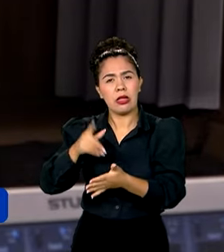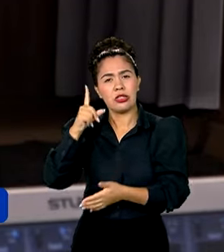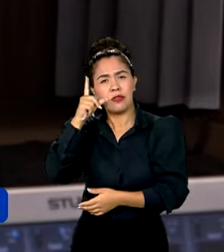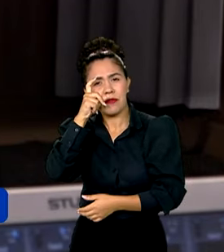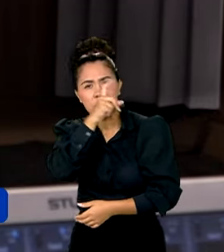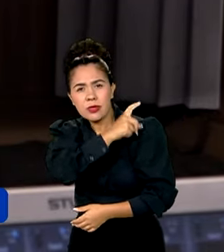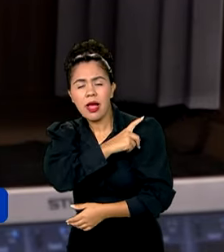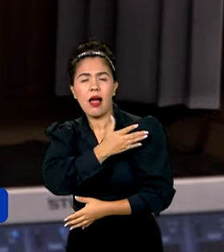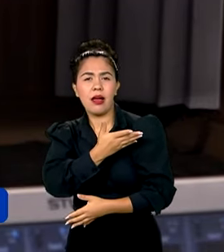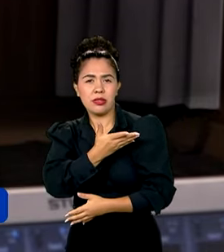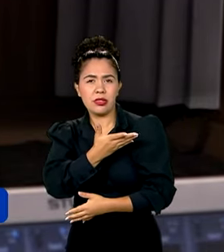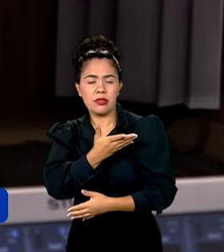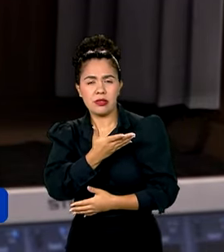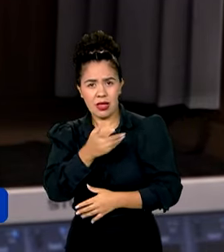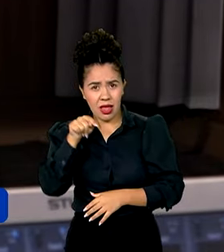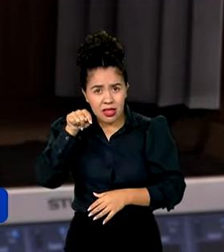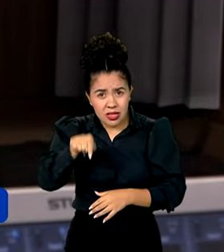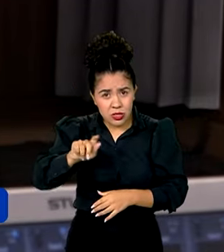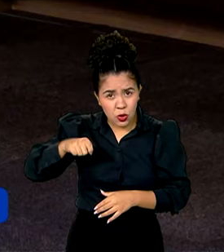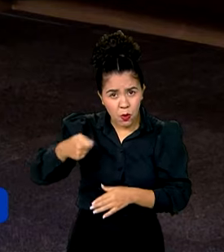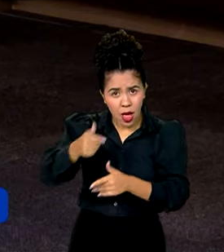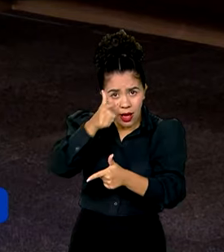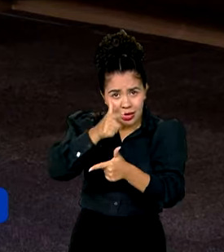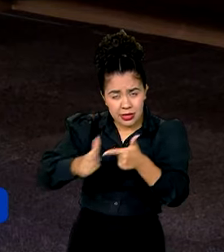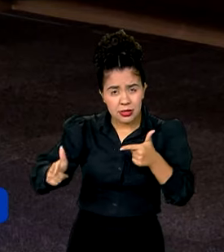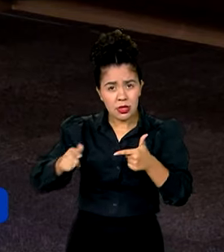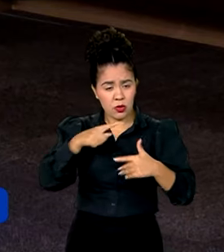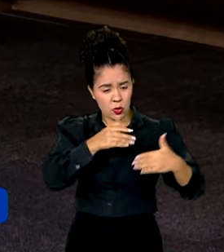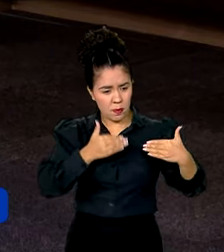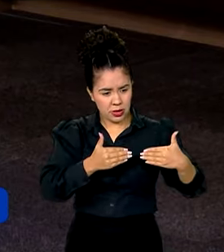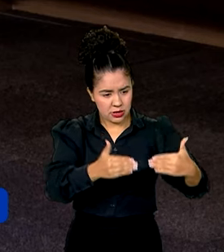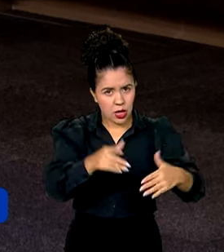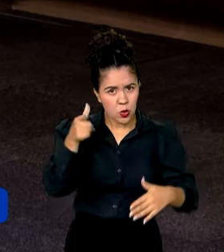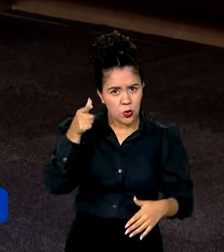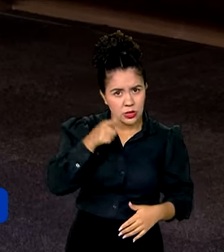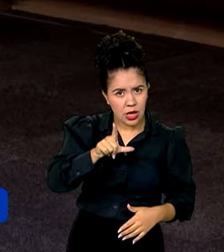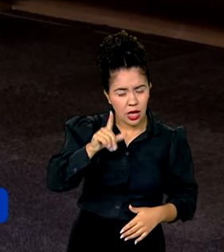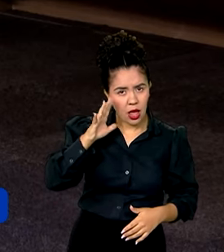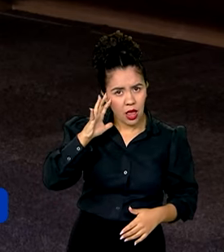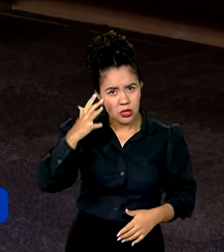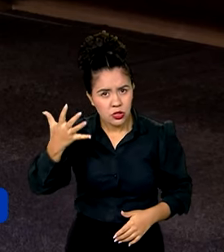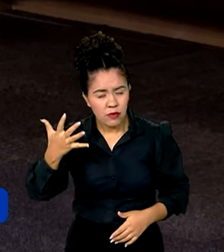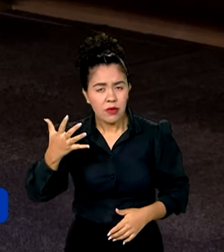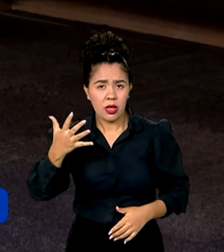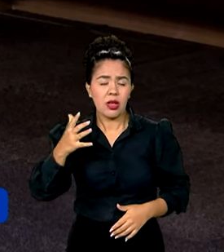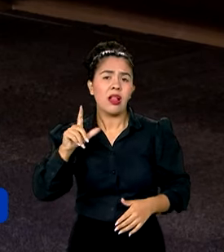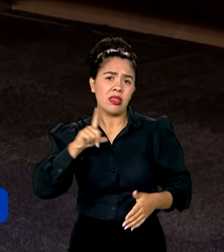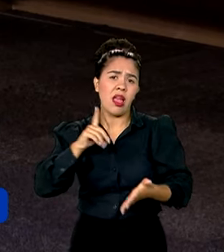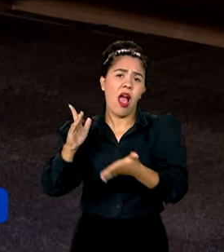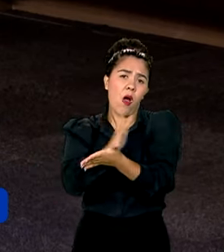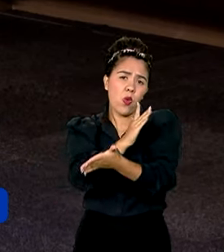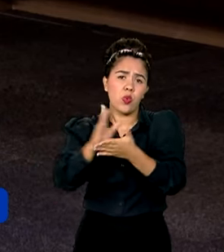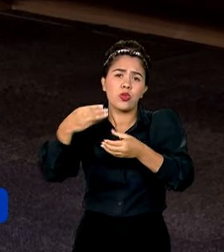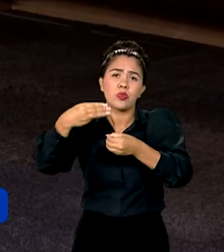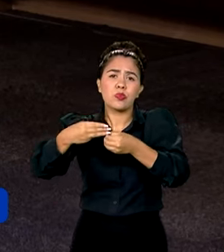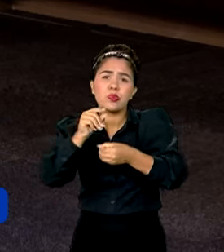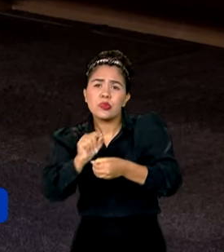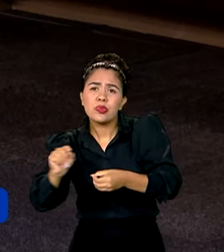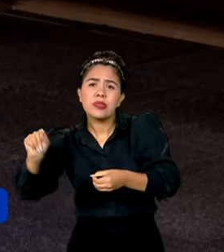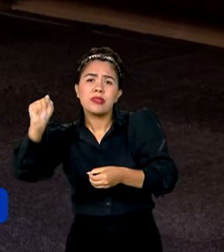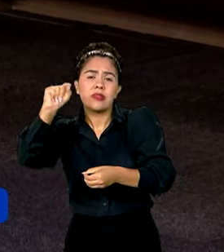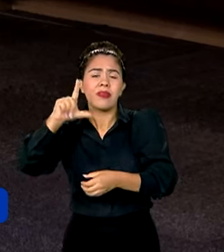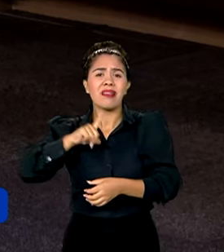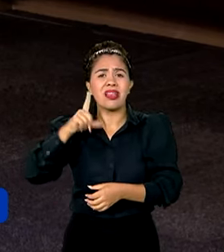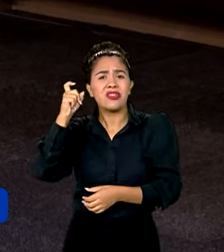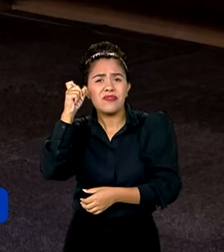essa essa é uma questão que o ministério eh consegue resolver a gente sabe que alguns municípios TM dificuldade mesmo especialmente em ter